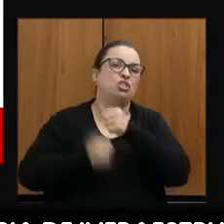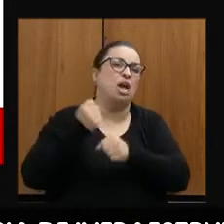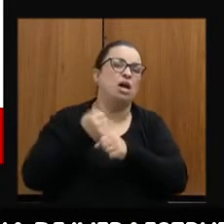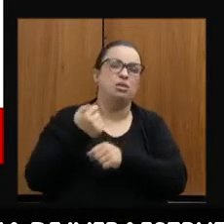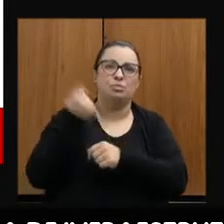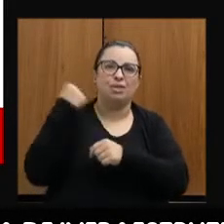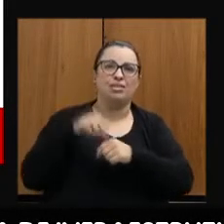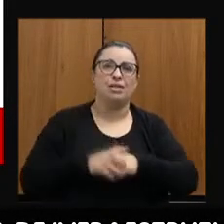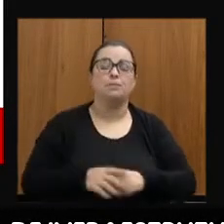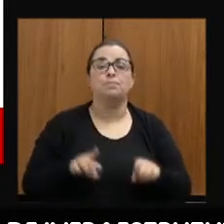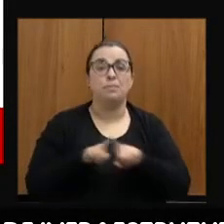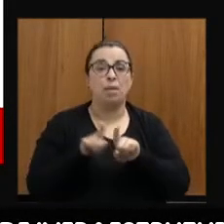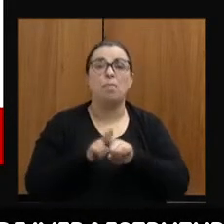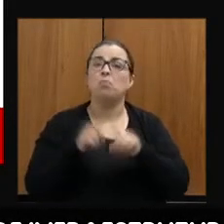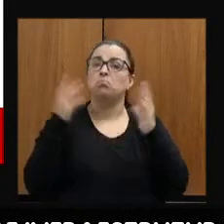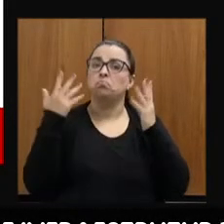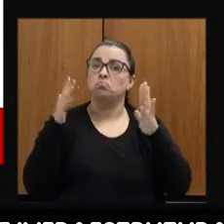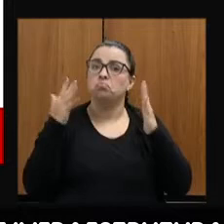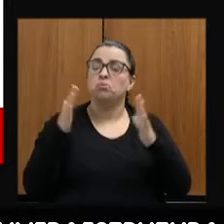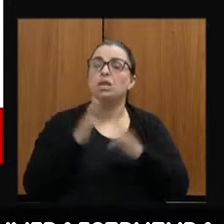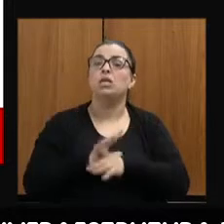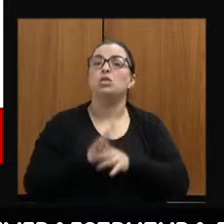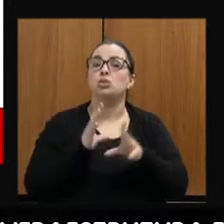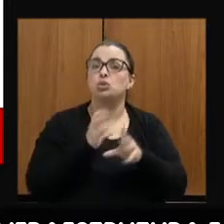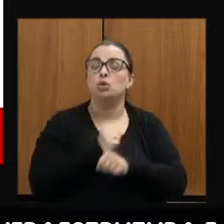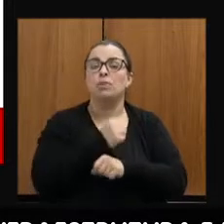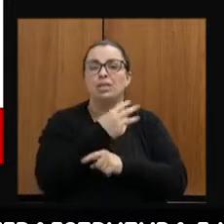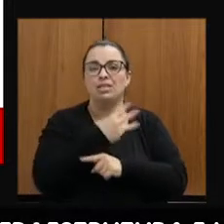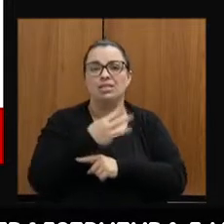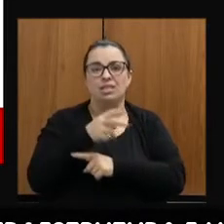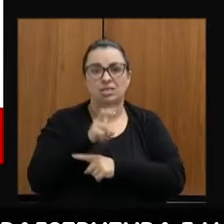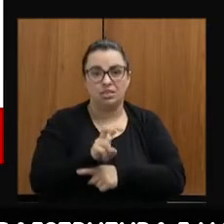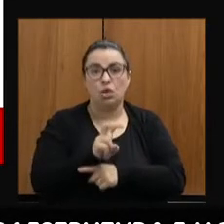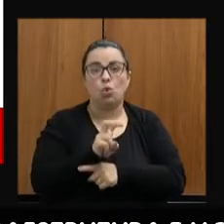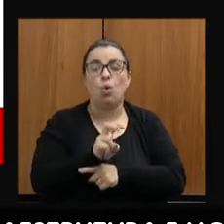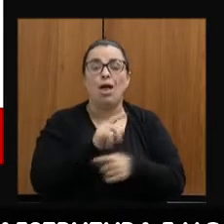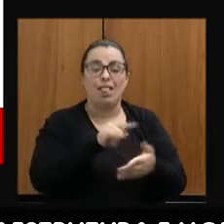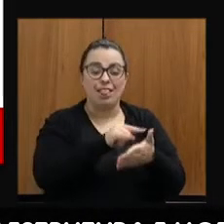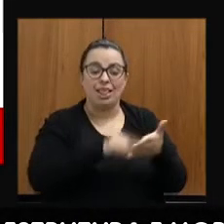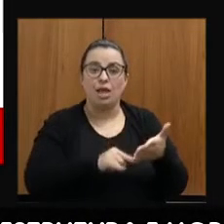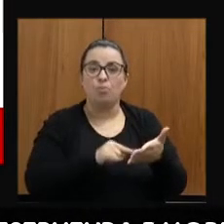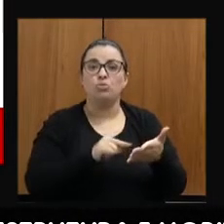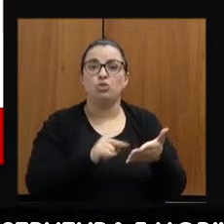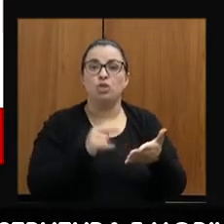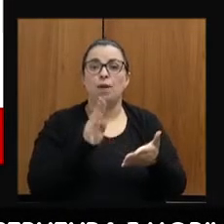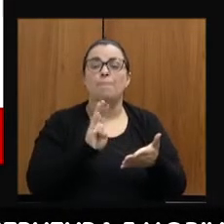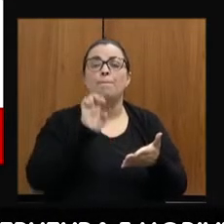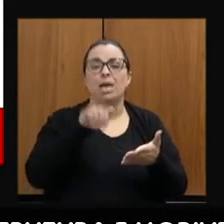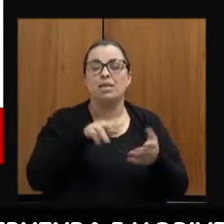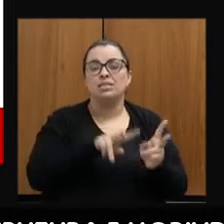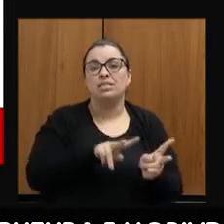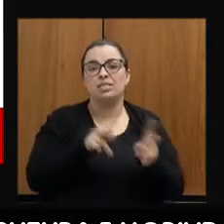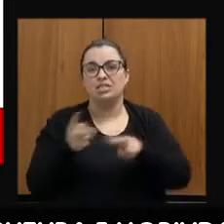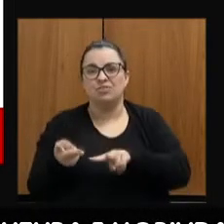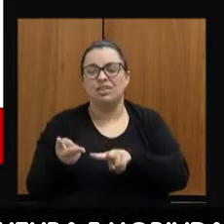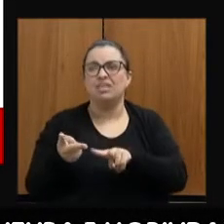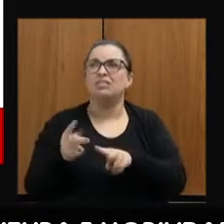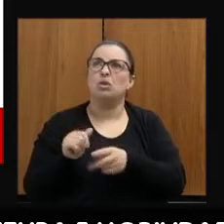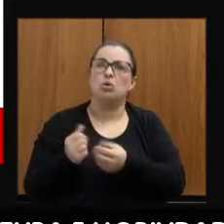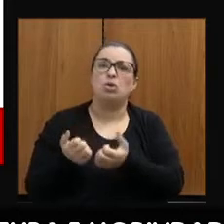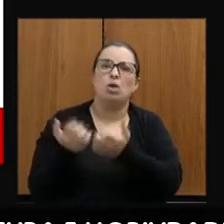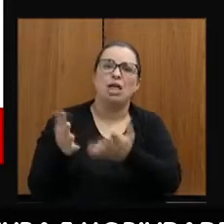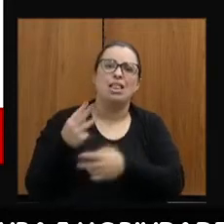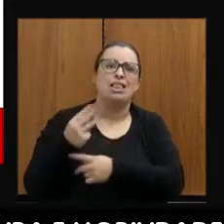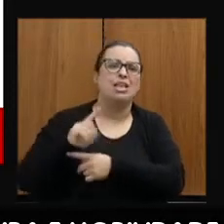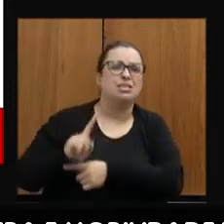aí de 335 termos de transferência de bens com doação de 3 mil mataburros